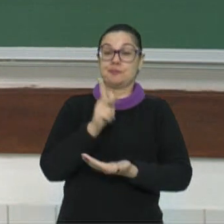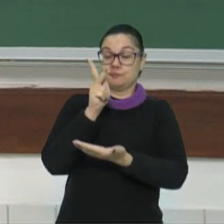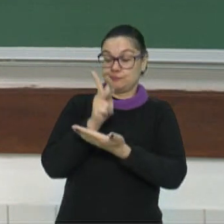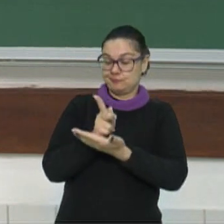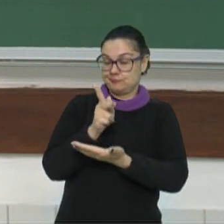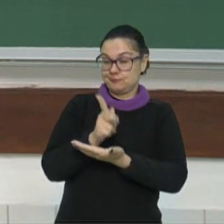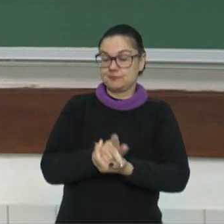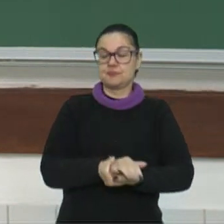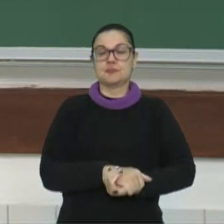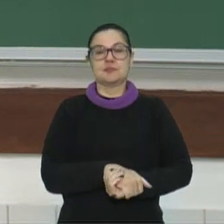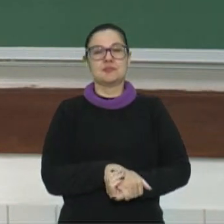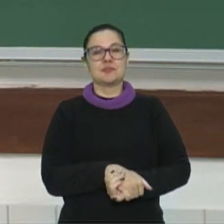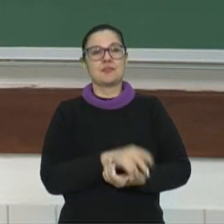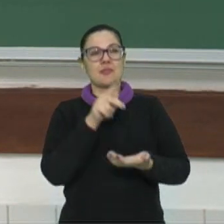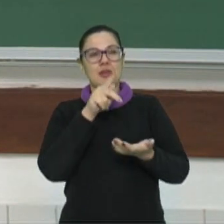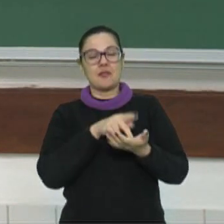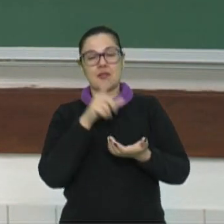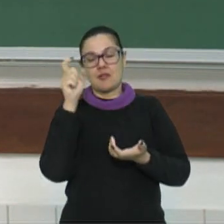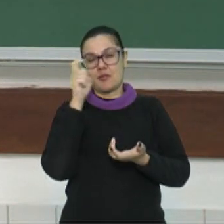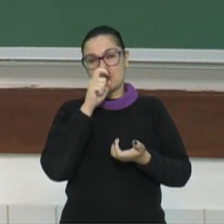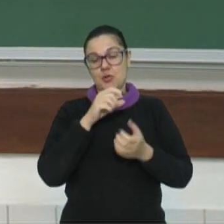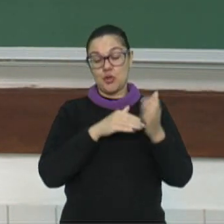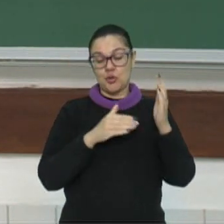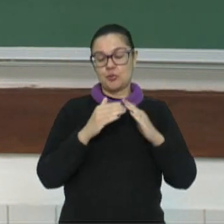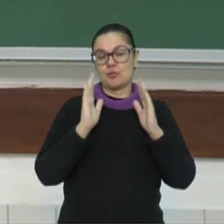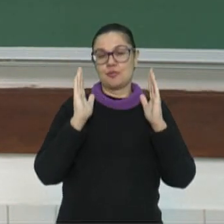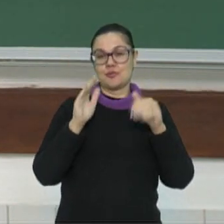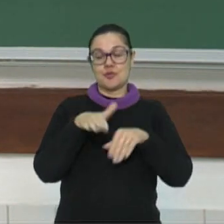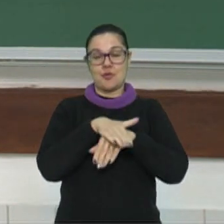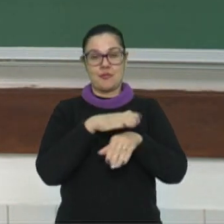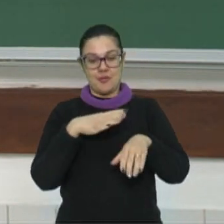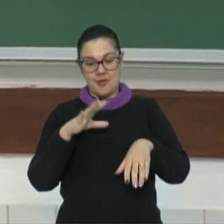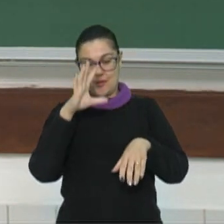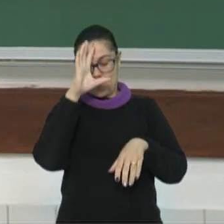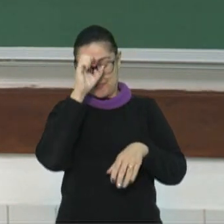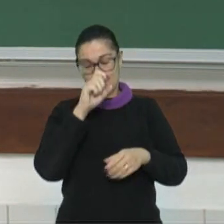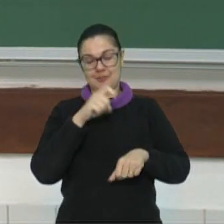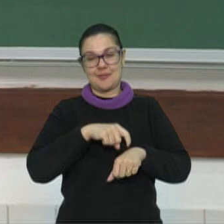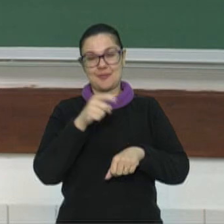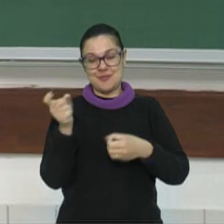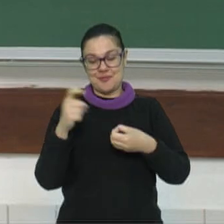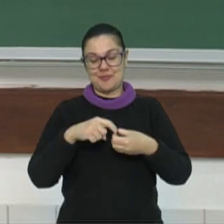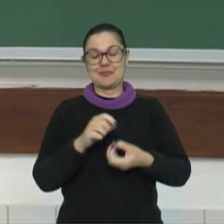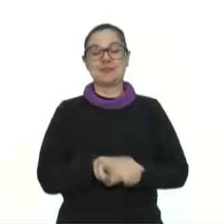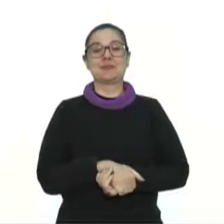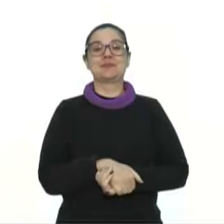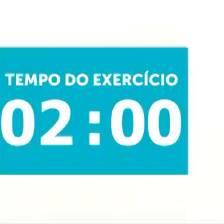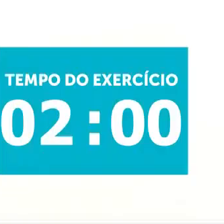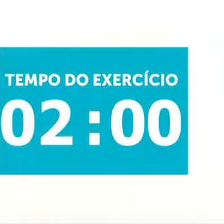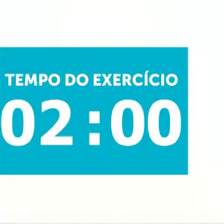sempre. Faça o verdadeiro de acordo com tudo que a gente já aprendeu, vou te dar um tempinho e eu volto já já.